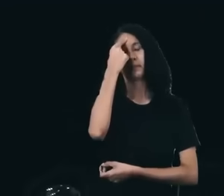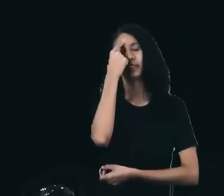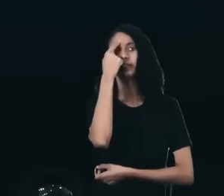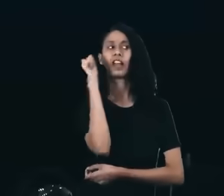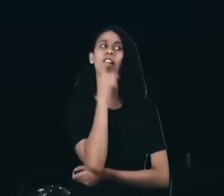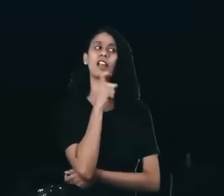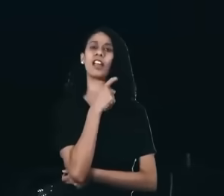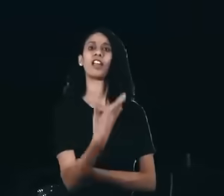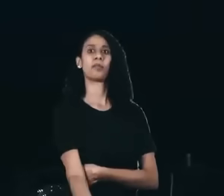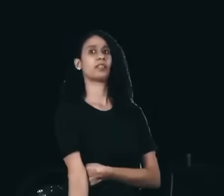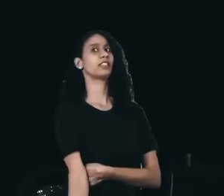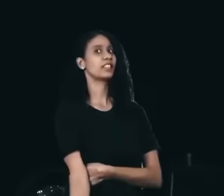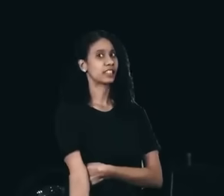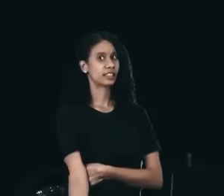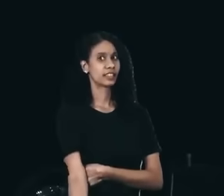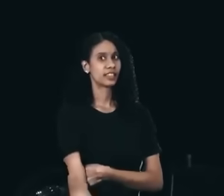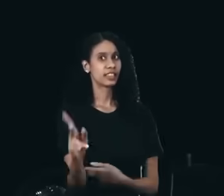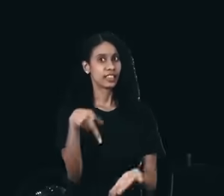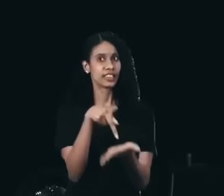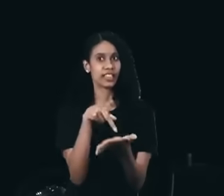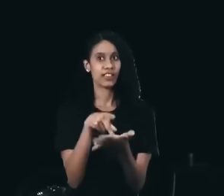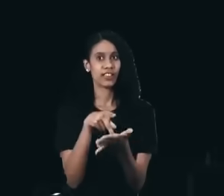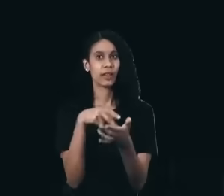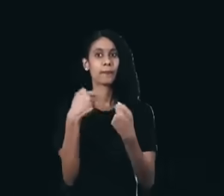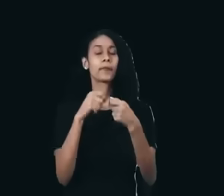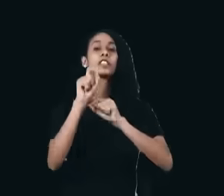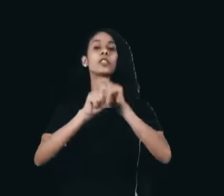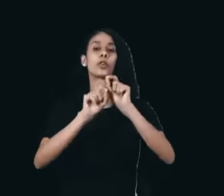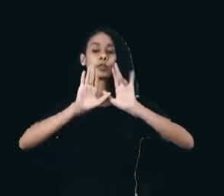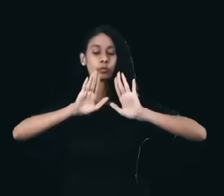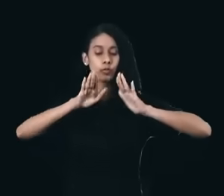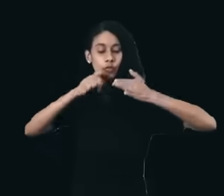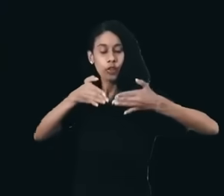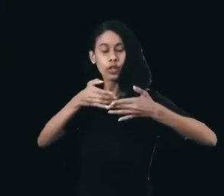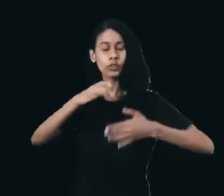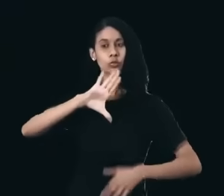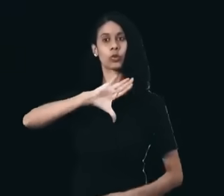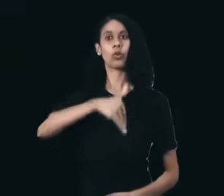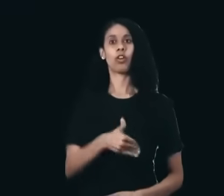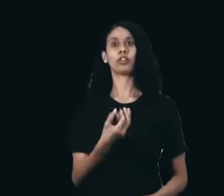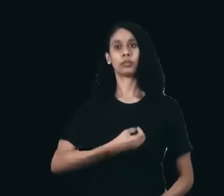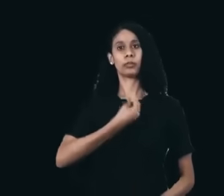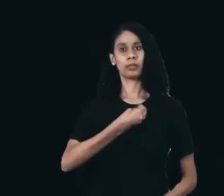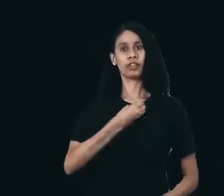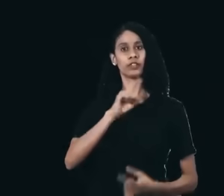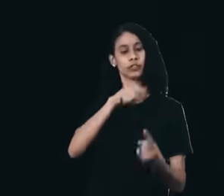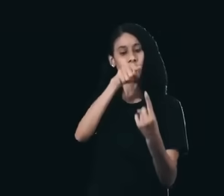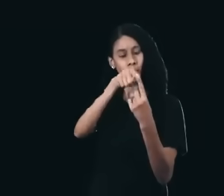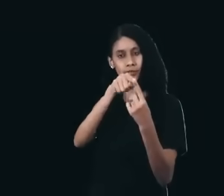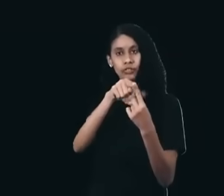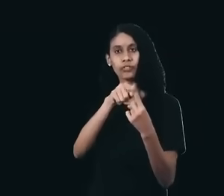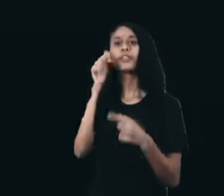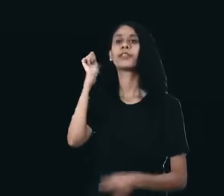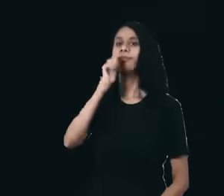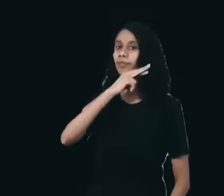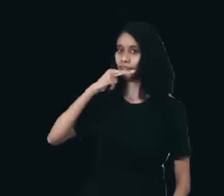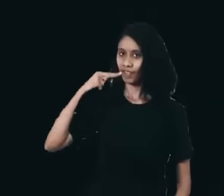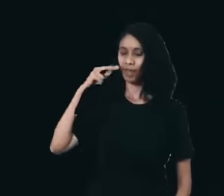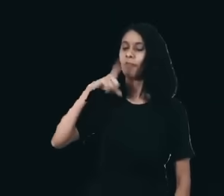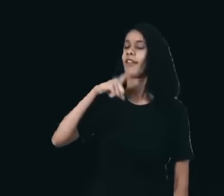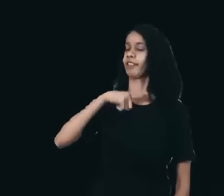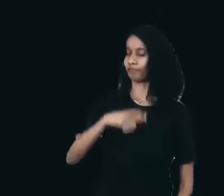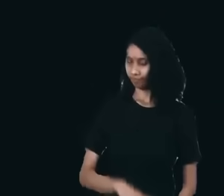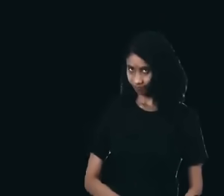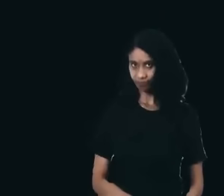ou não é? Ela precisou de um posicionamento corajoso para viver o seu propósito. E ela teve. Ela